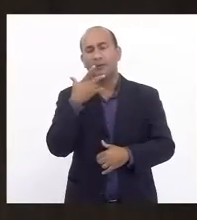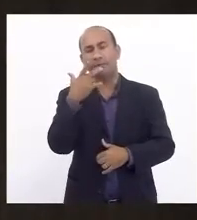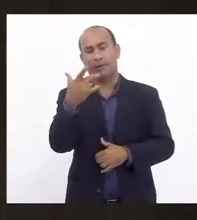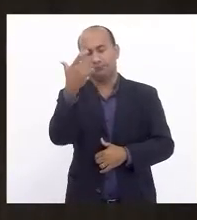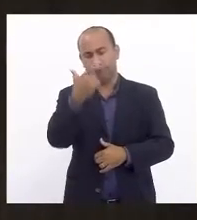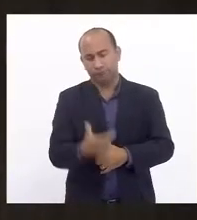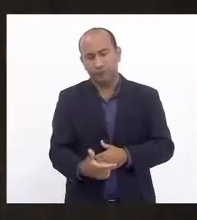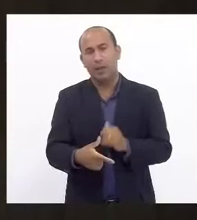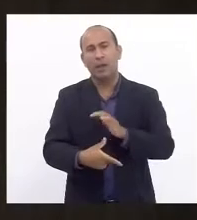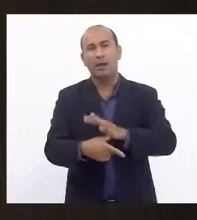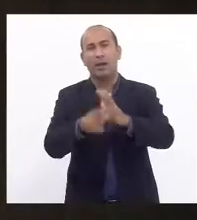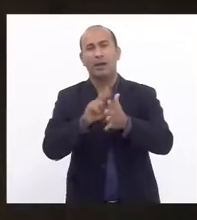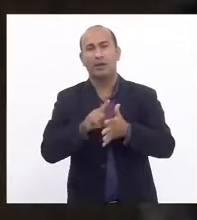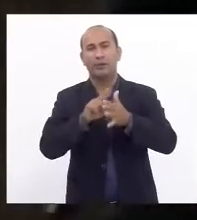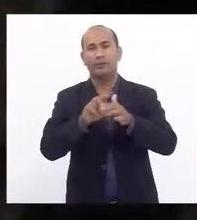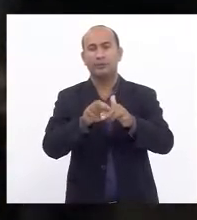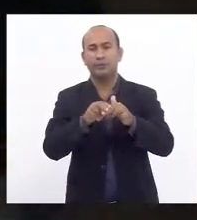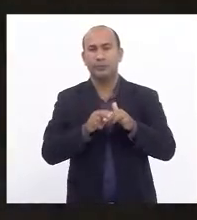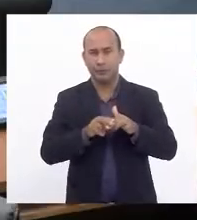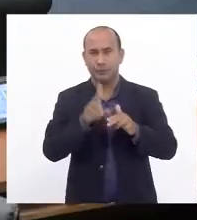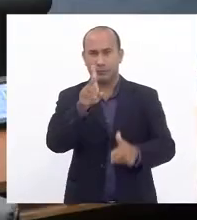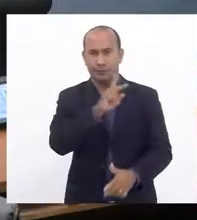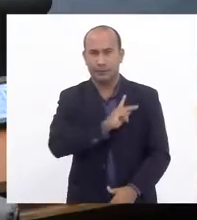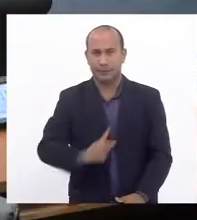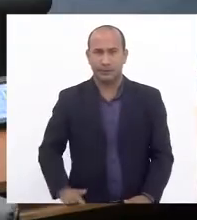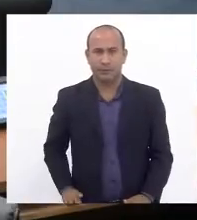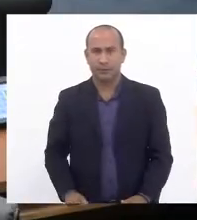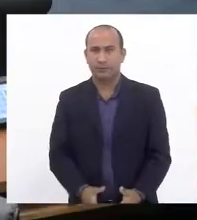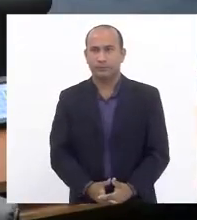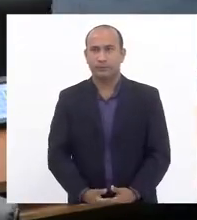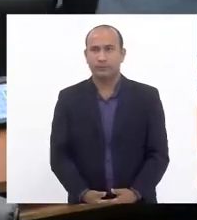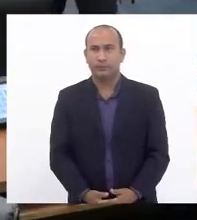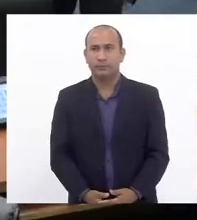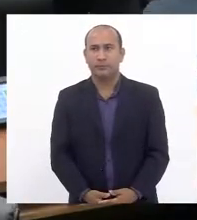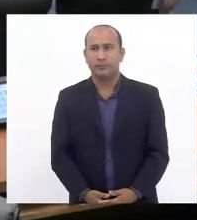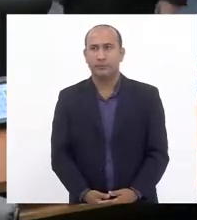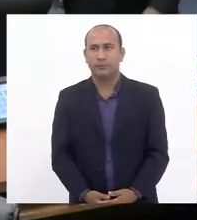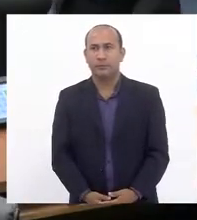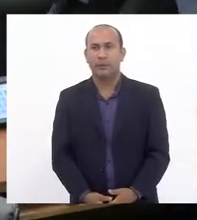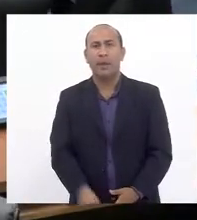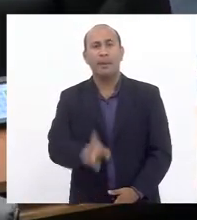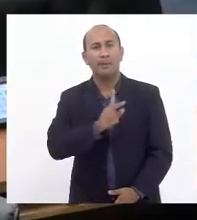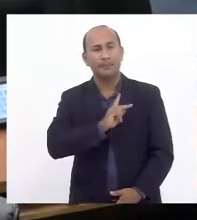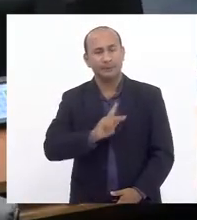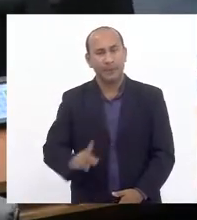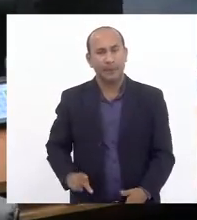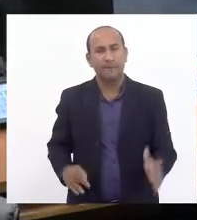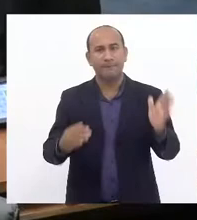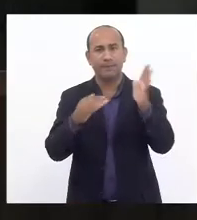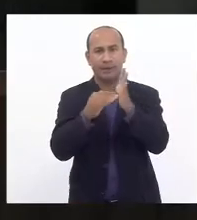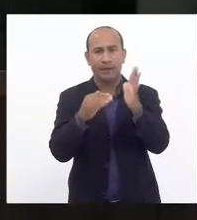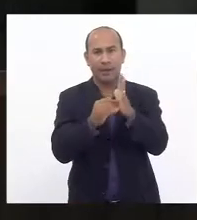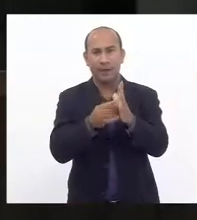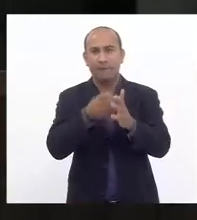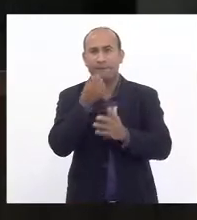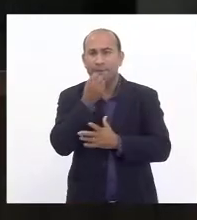de antecipar aqui para Vossa Excelência. Presidente, ao final, fazer declaração de voto.